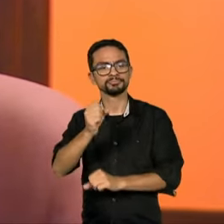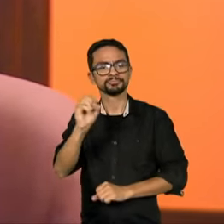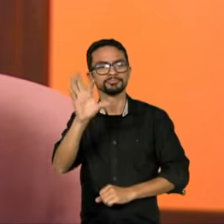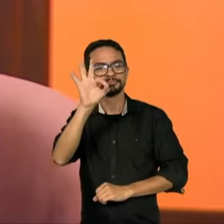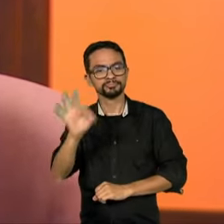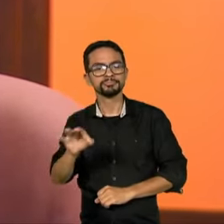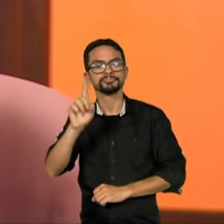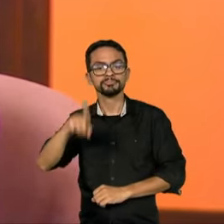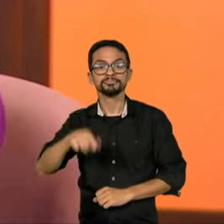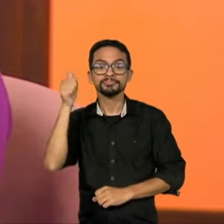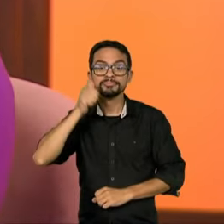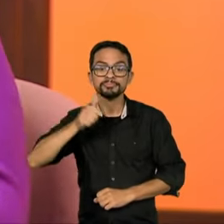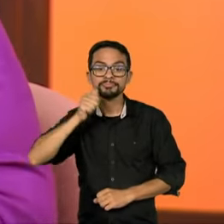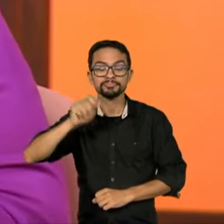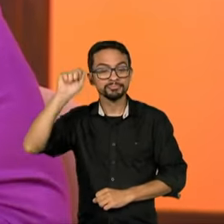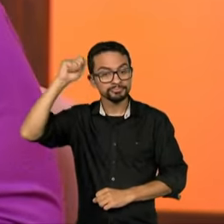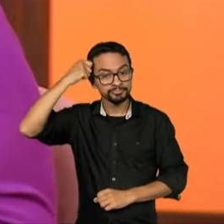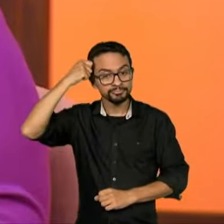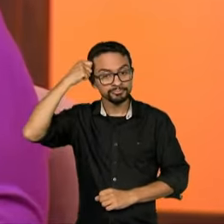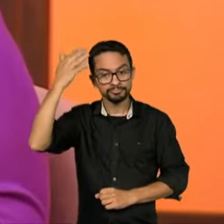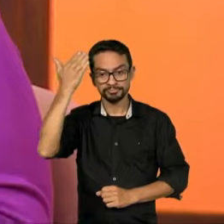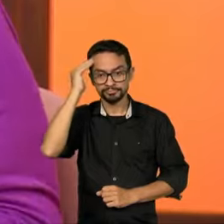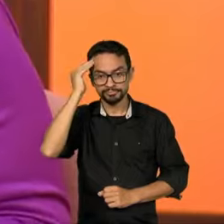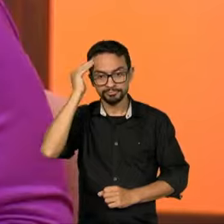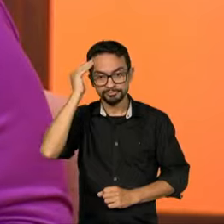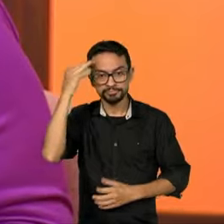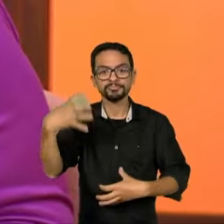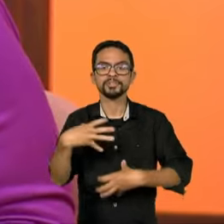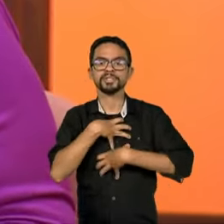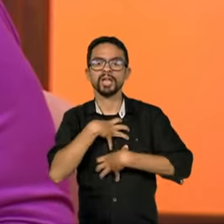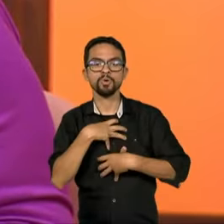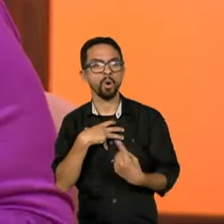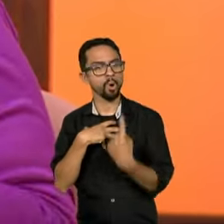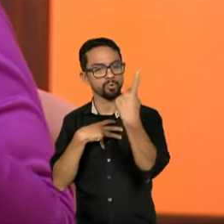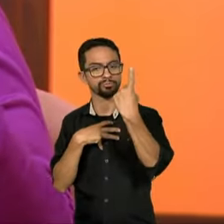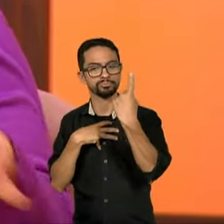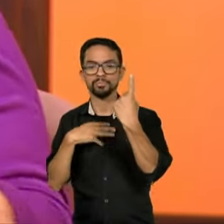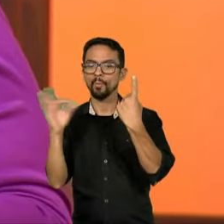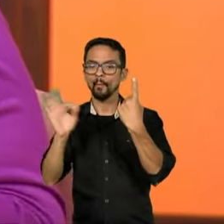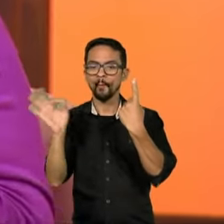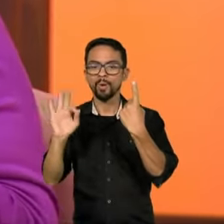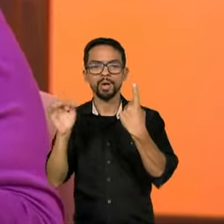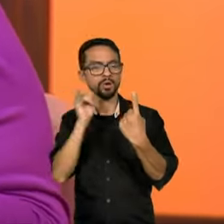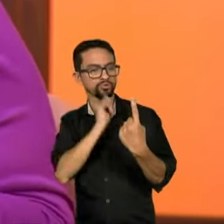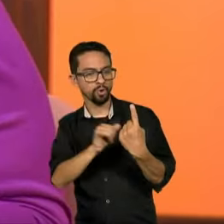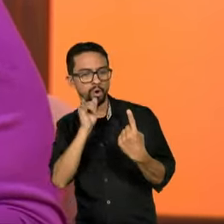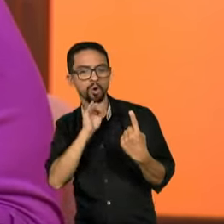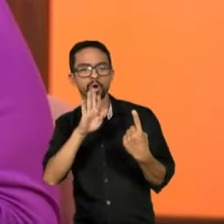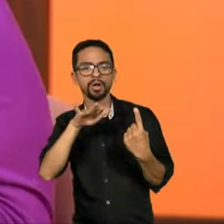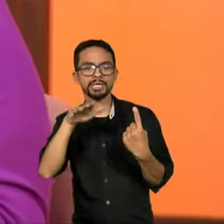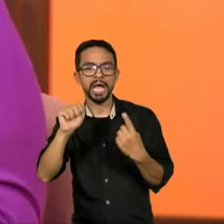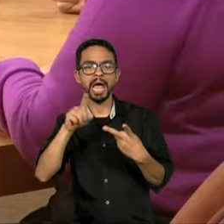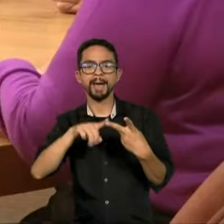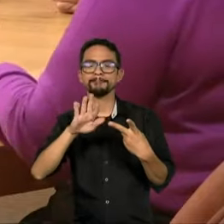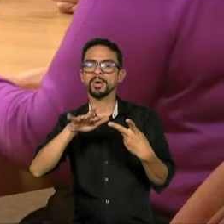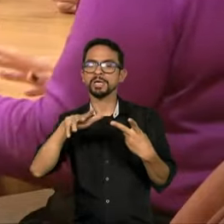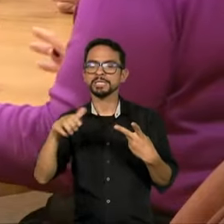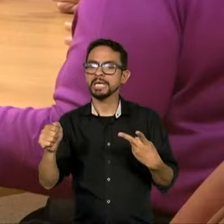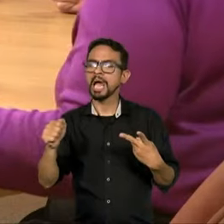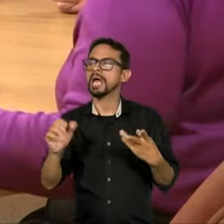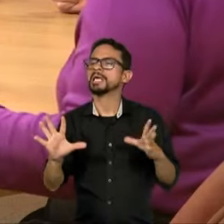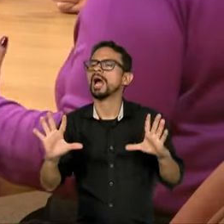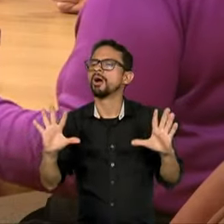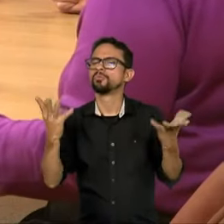livro são mulheres negras. E não tinha uma forma, podia ser um conto, uma crônica, uma poesia. E